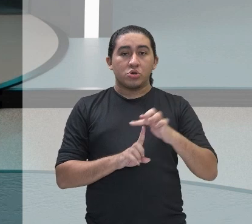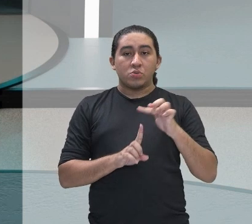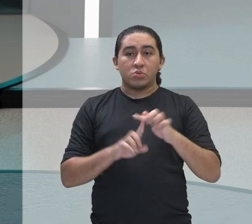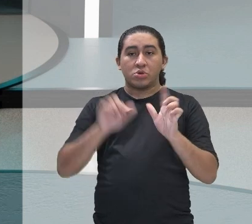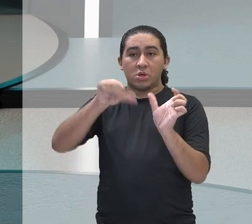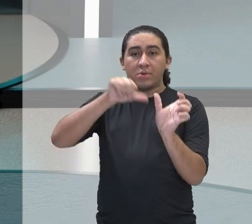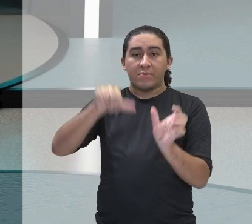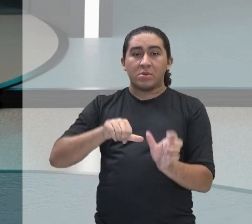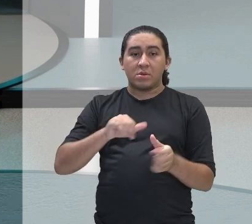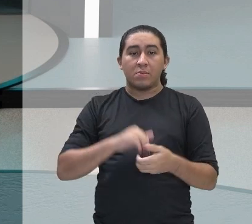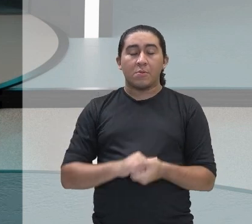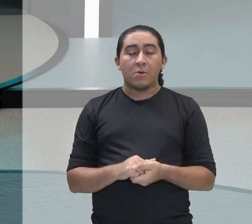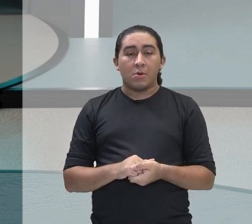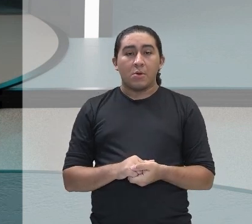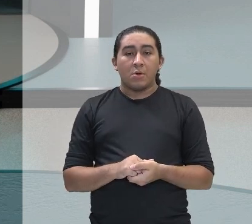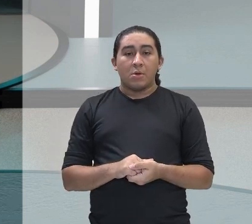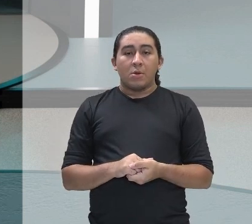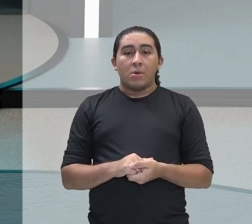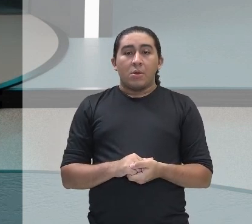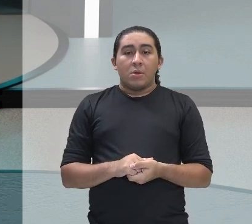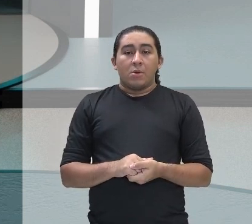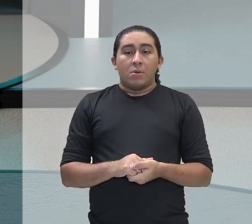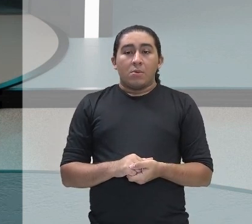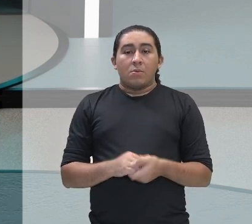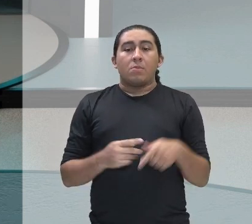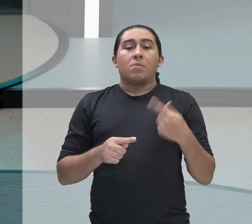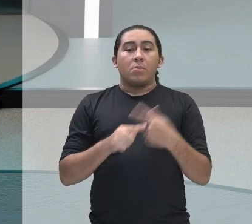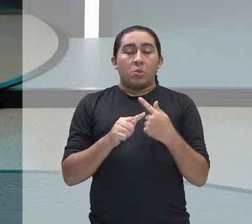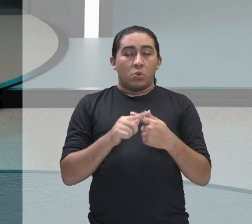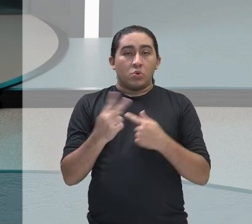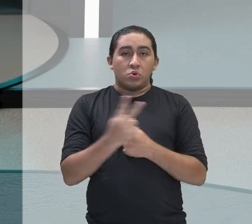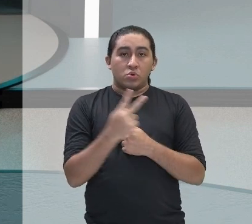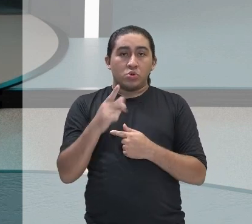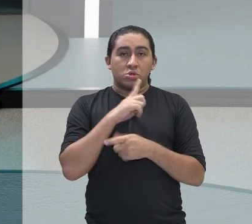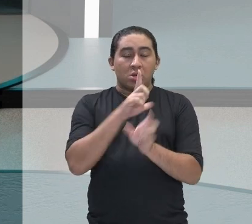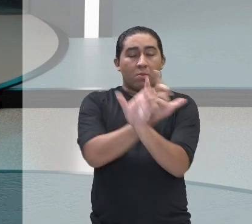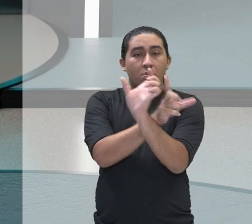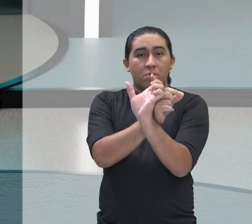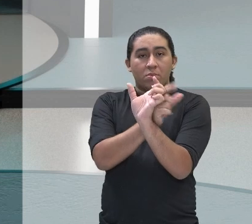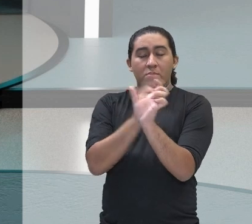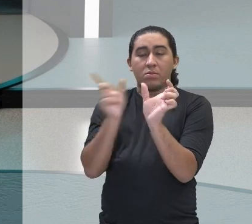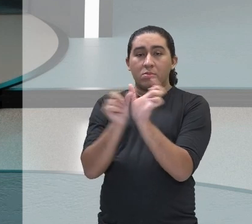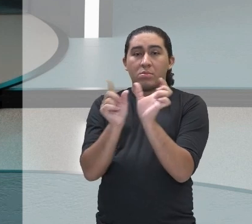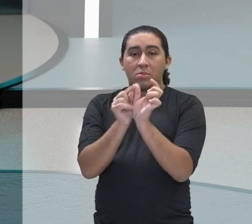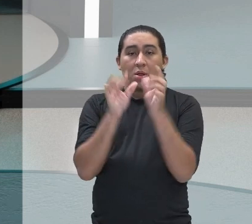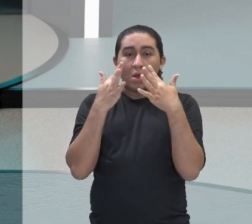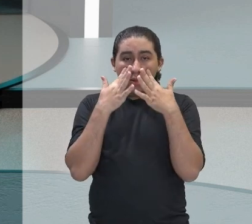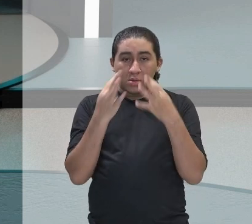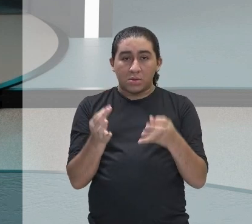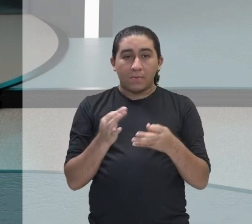porque os dois, né, se utilizam de prefixo e sufixo. Veja bem.